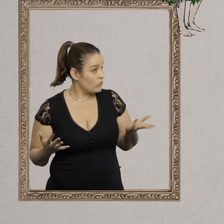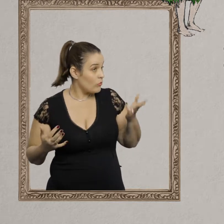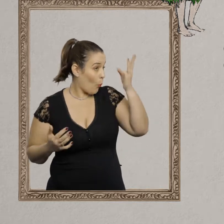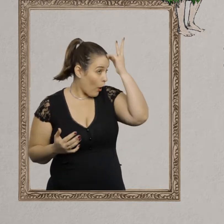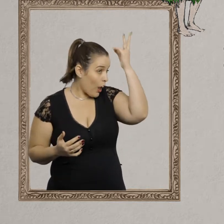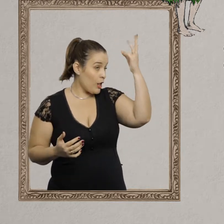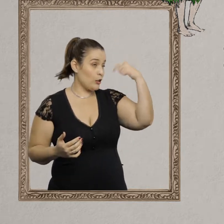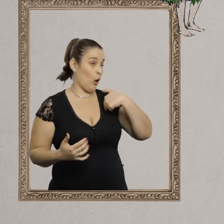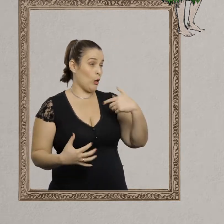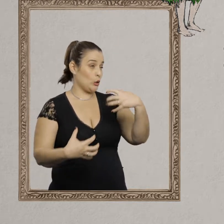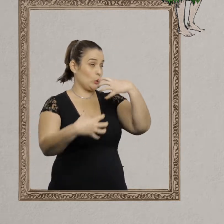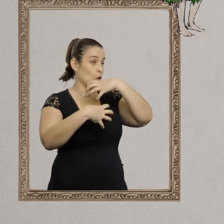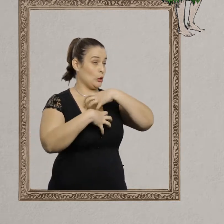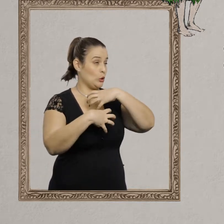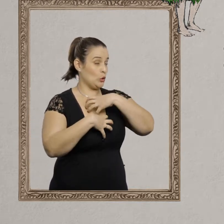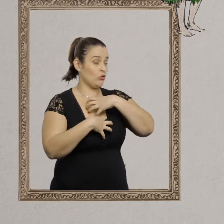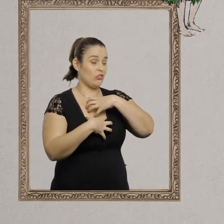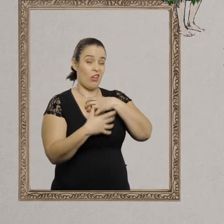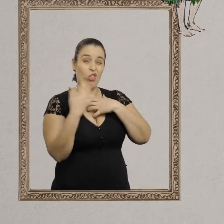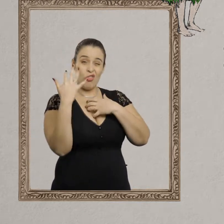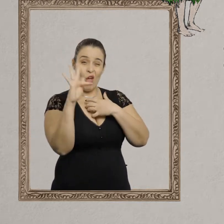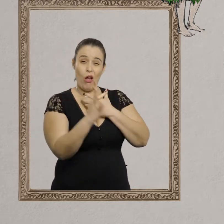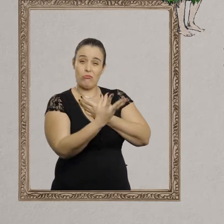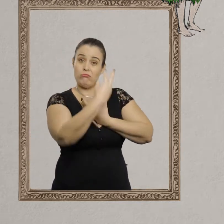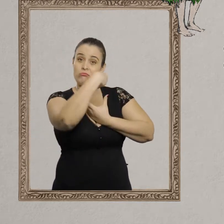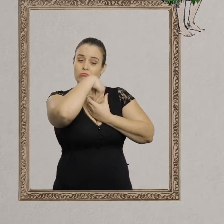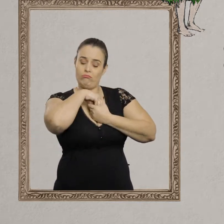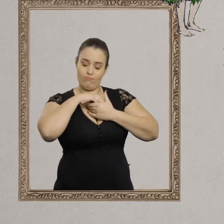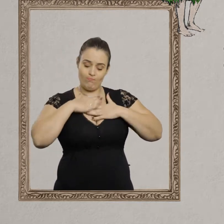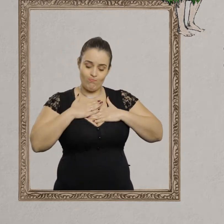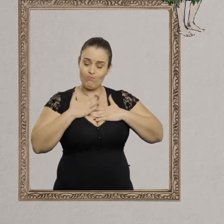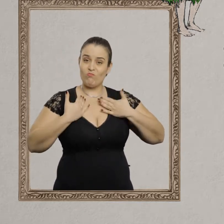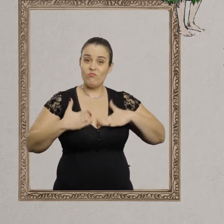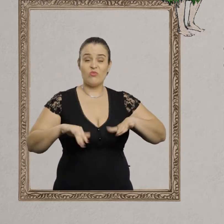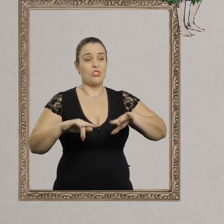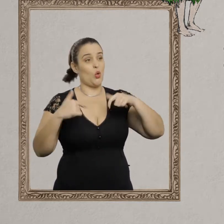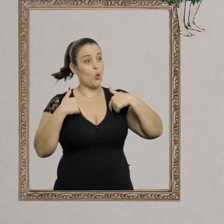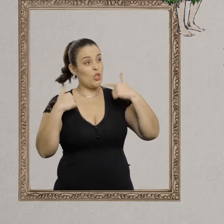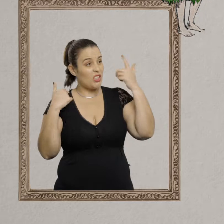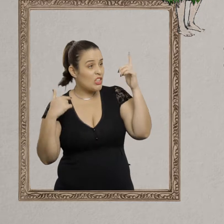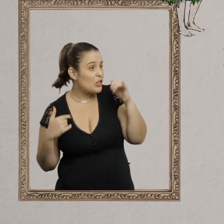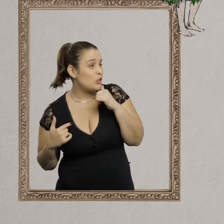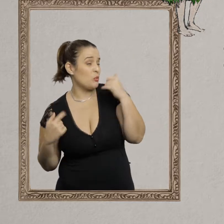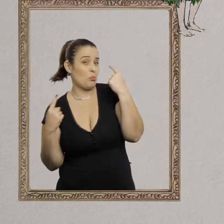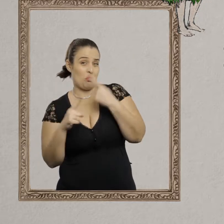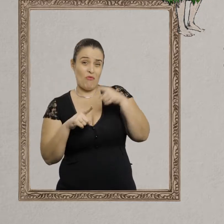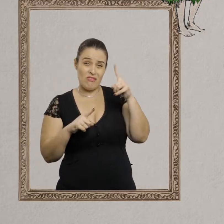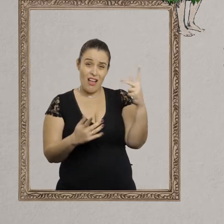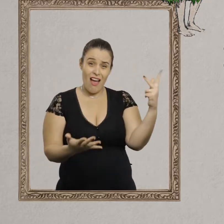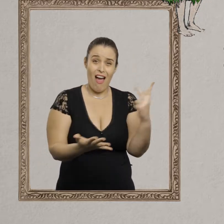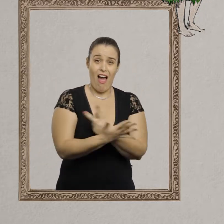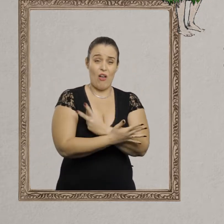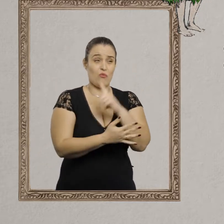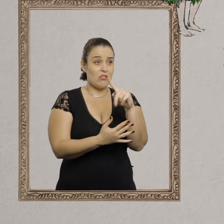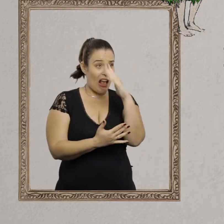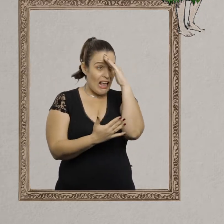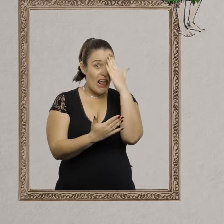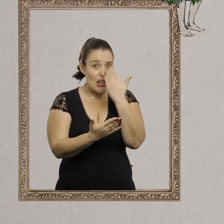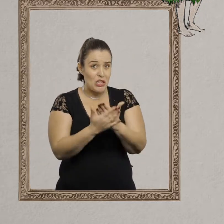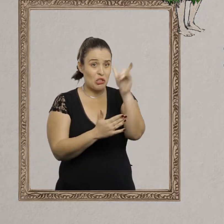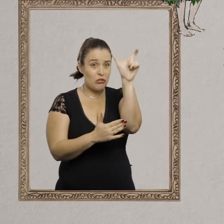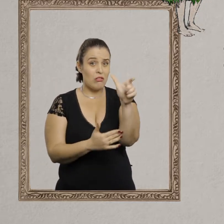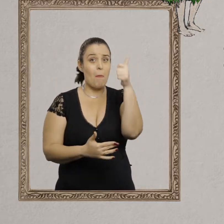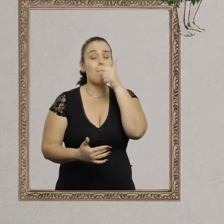"Wendy, a dor que sinto não é no meu corpo. Fico triste porque você está errada. Você acredita muito